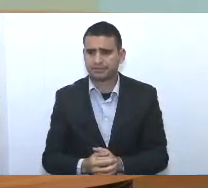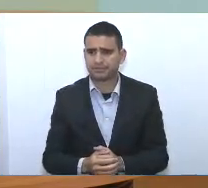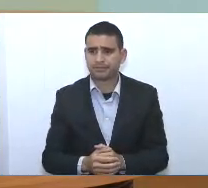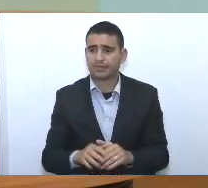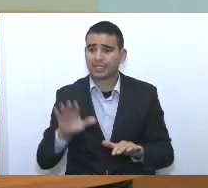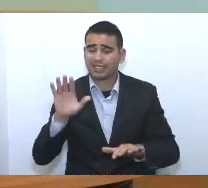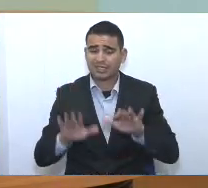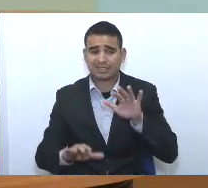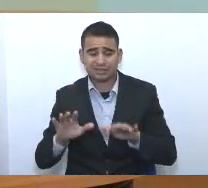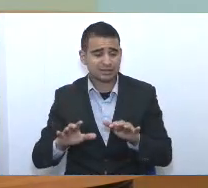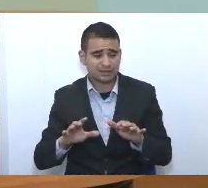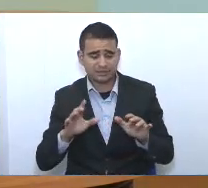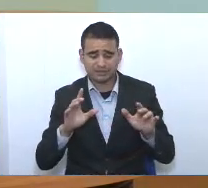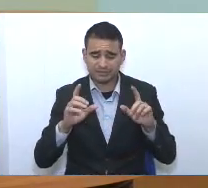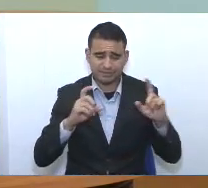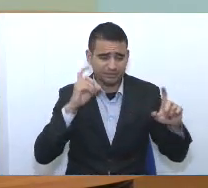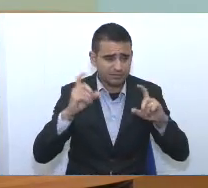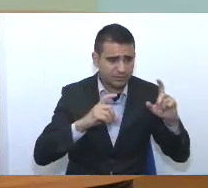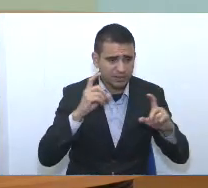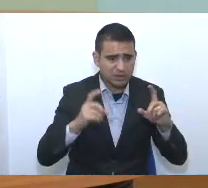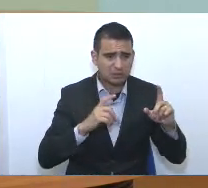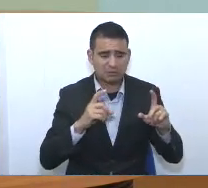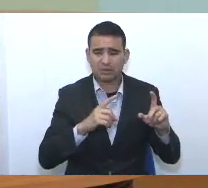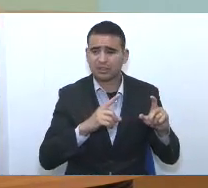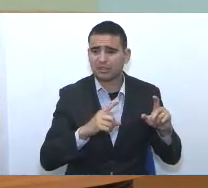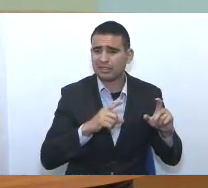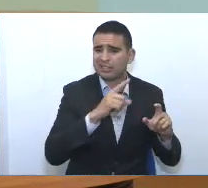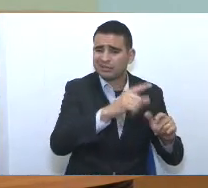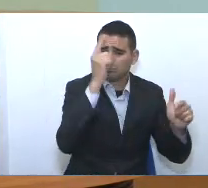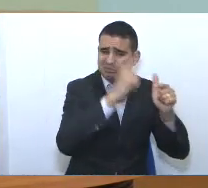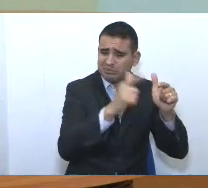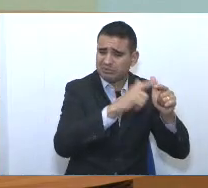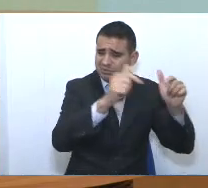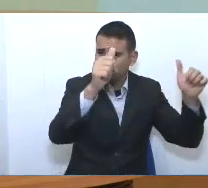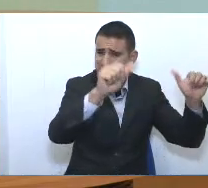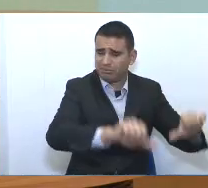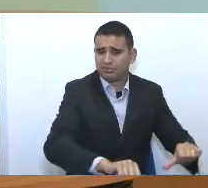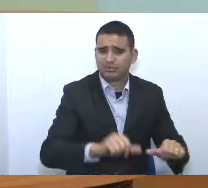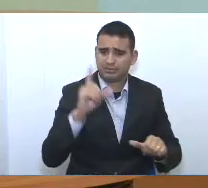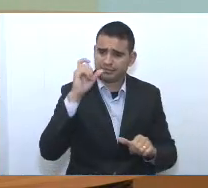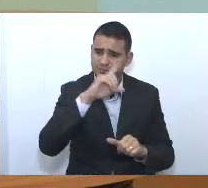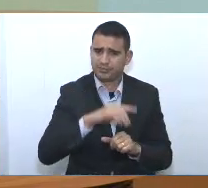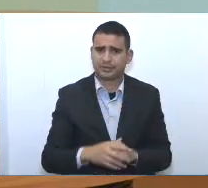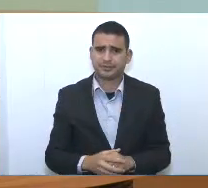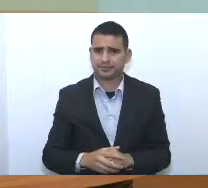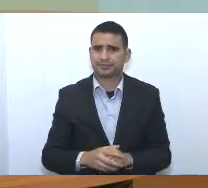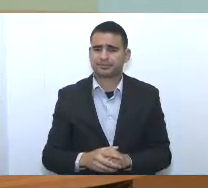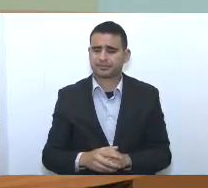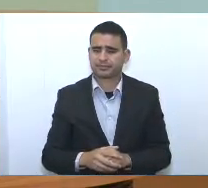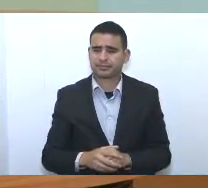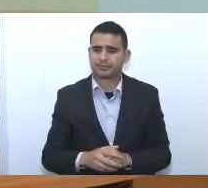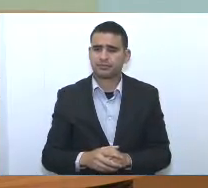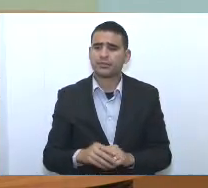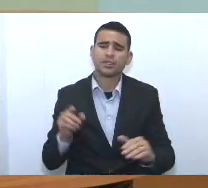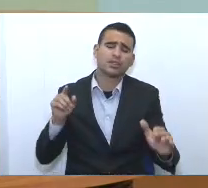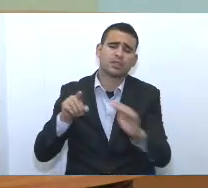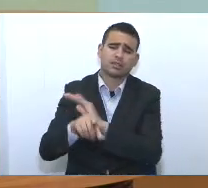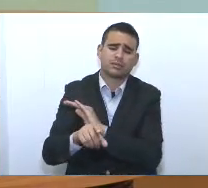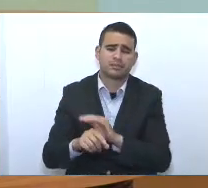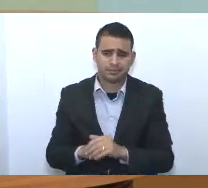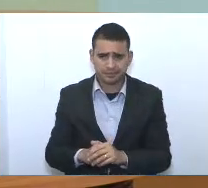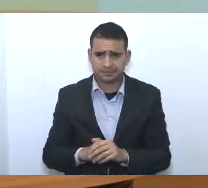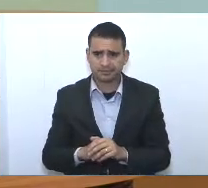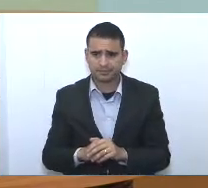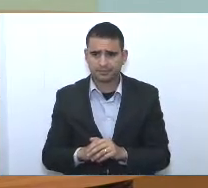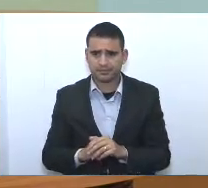com outras questões, ele tem se agravado, está bem avançado. Então, o questionamento que eu gostaria de fazer a respeito